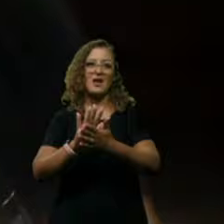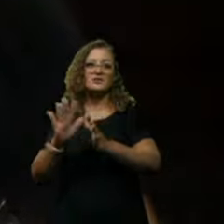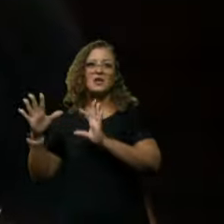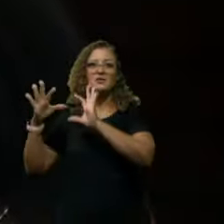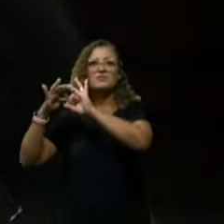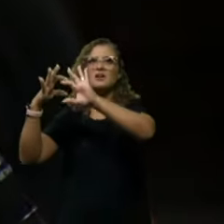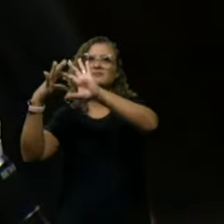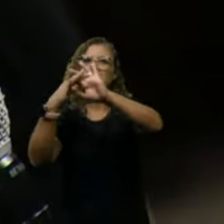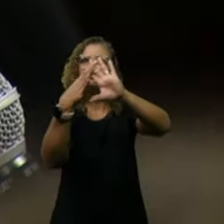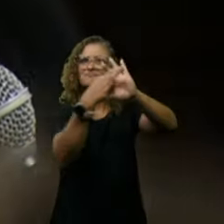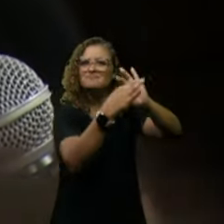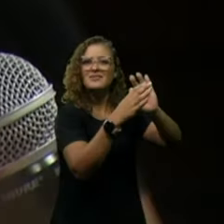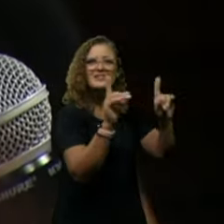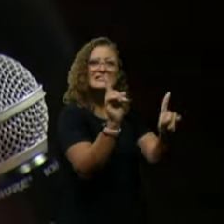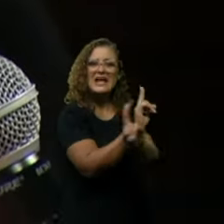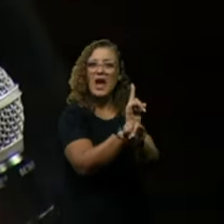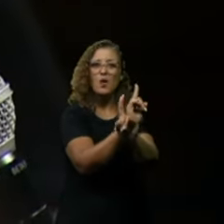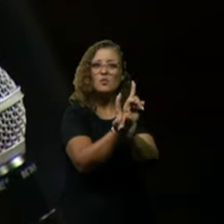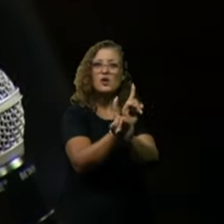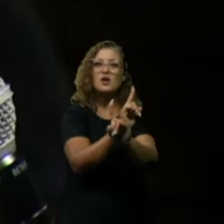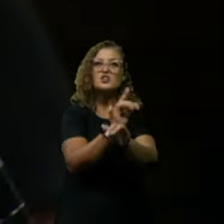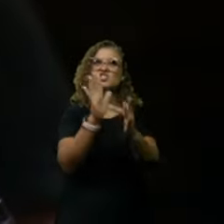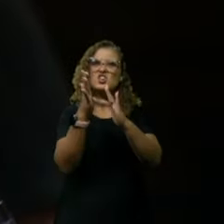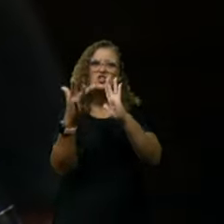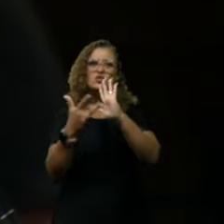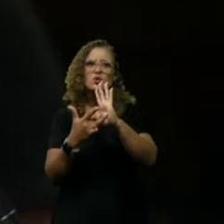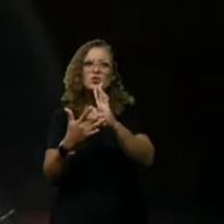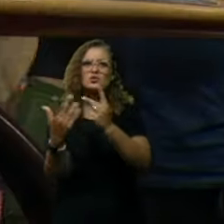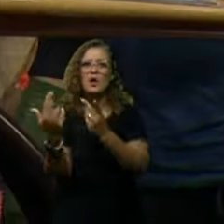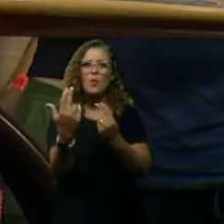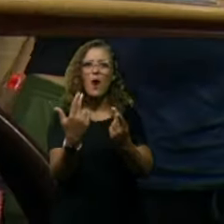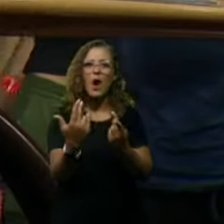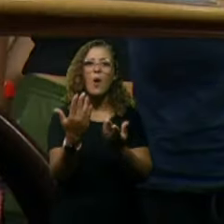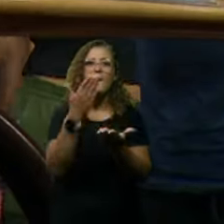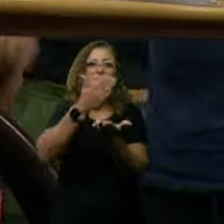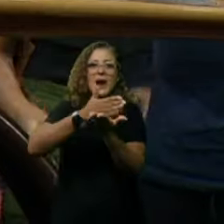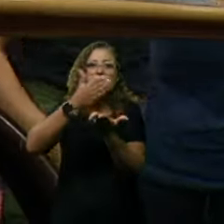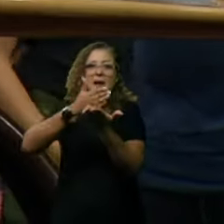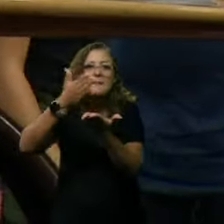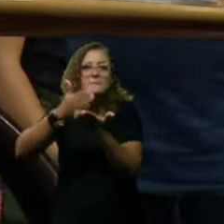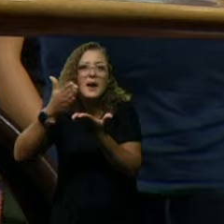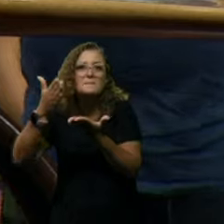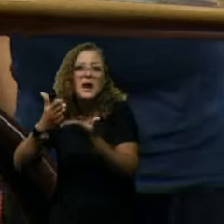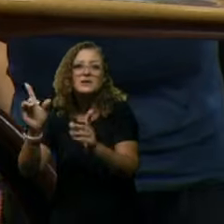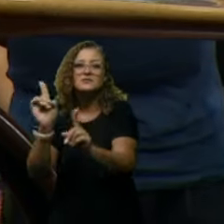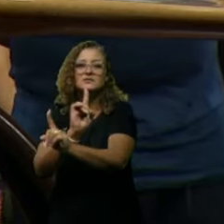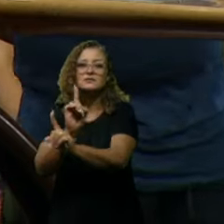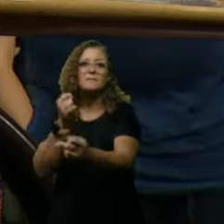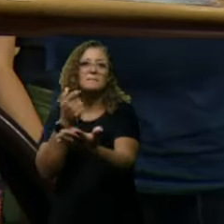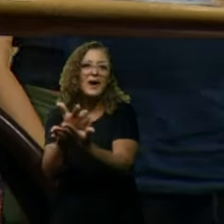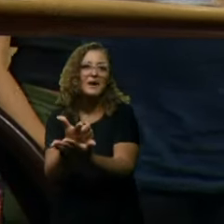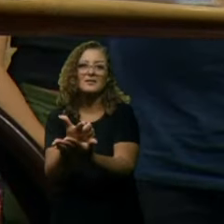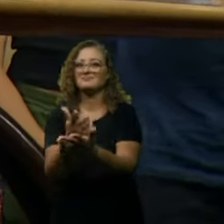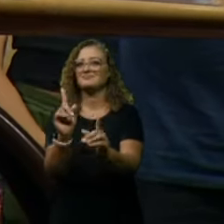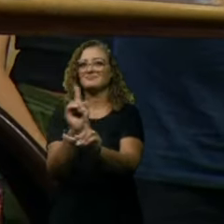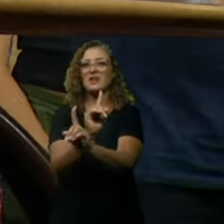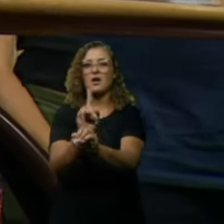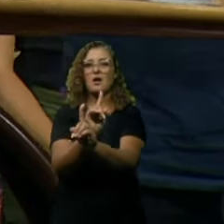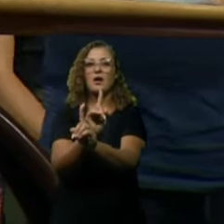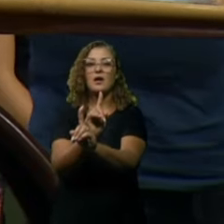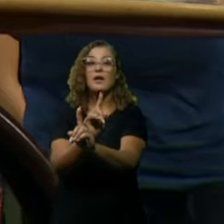a Jesus não veio parcelar nada e quem precisava parcelar era Moisés o que